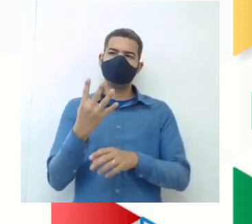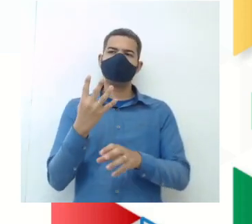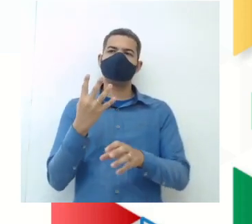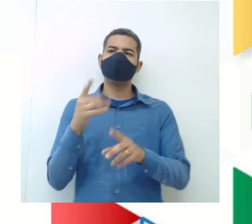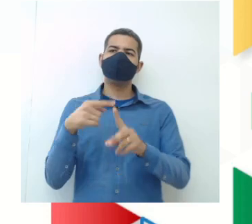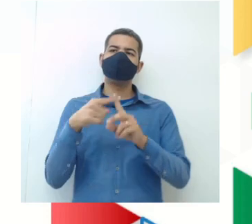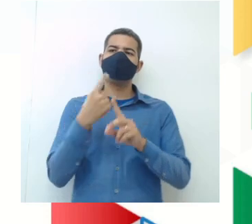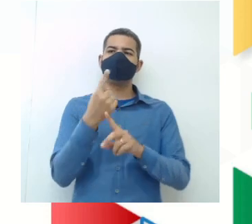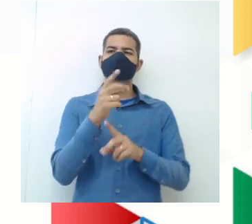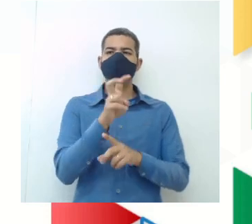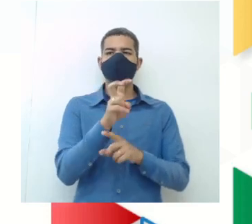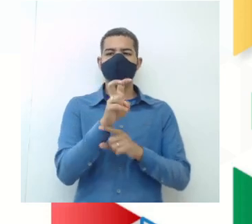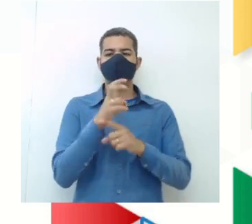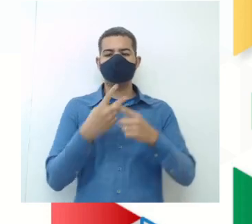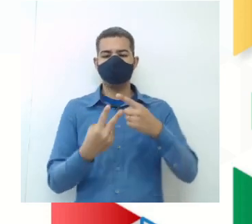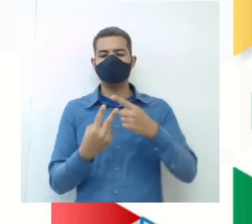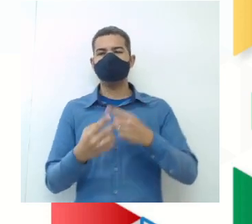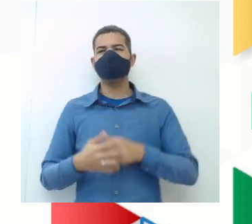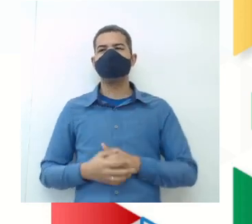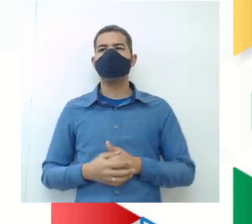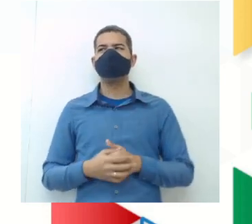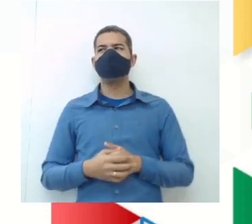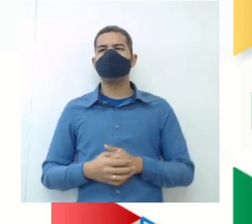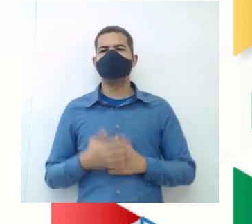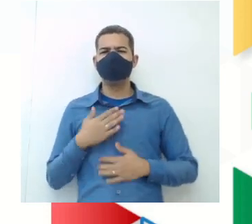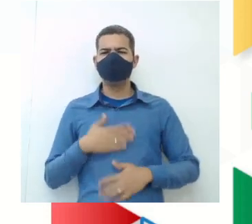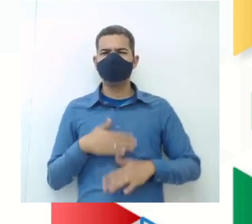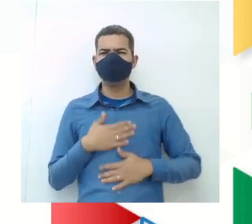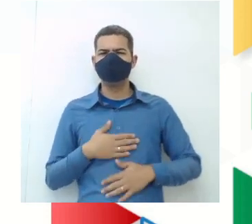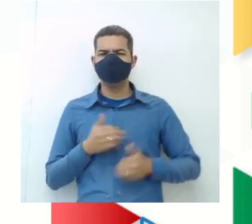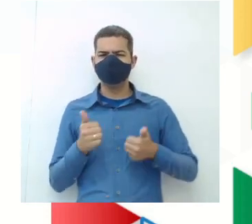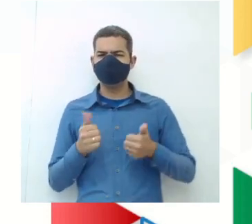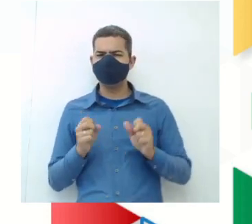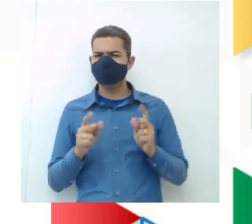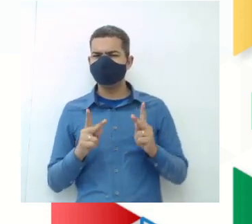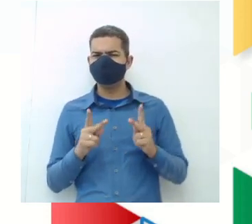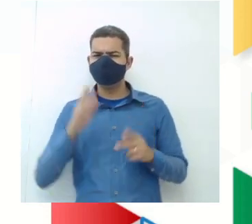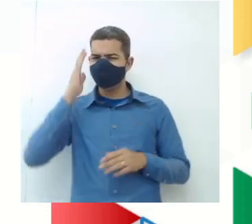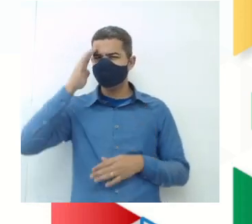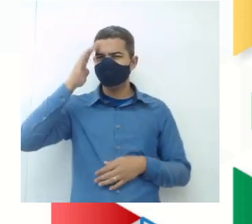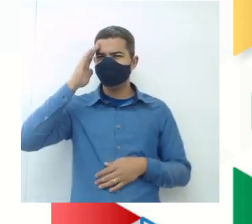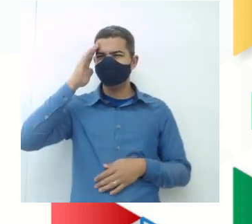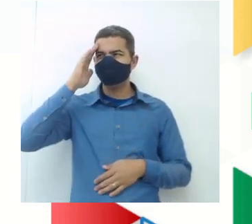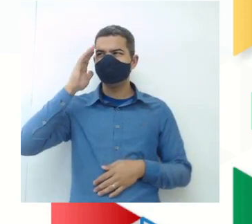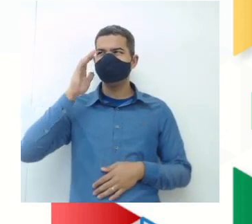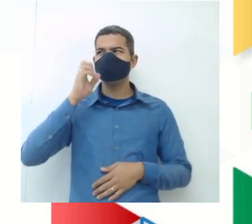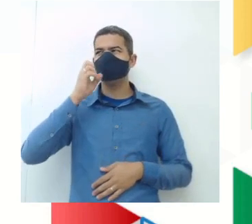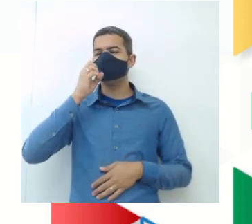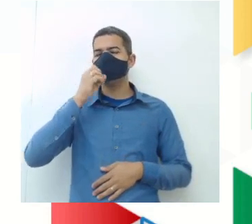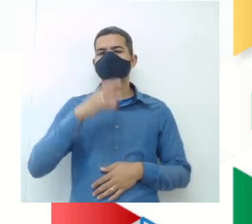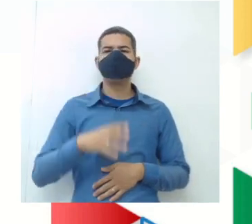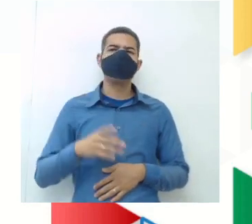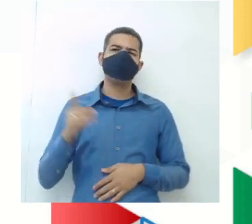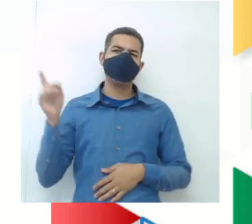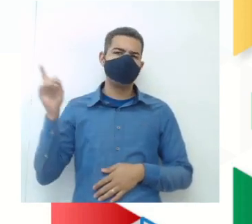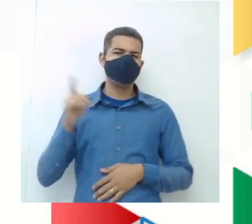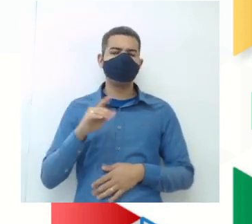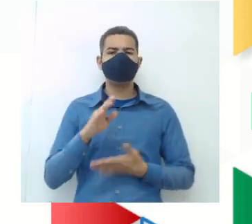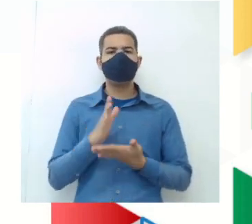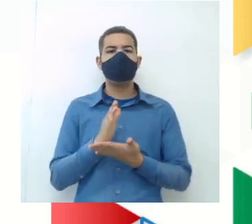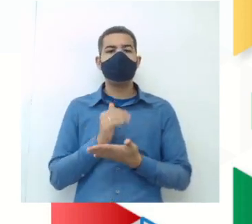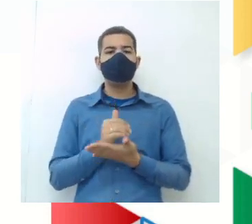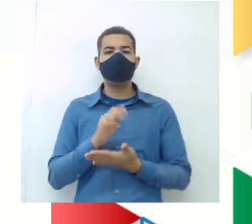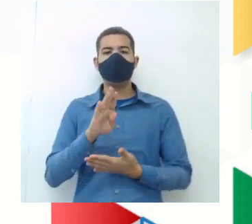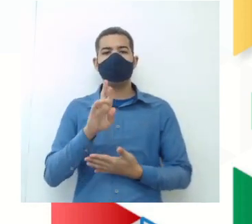Então, eu tenho 4 mais 1, 5 meios. Tá tranquilo? Fechou? Deu para entender? Bolo de rolo na mão aí de vocês já